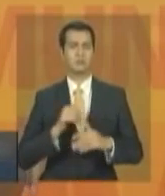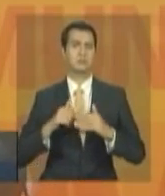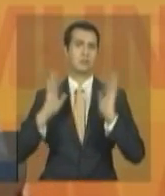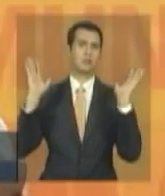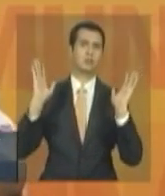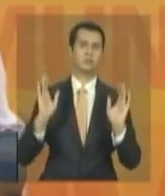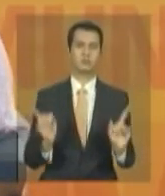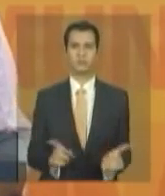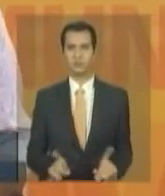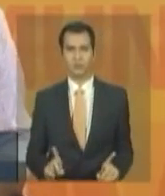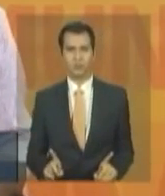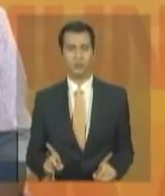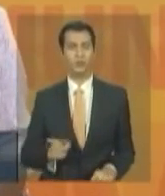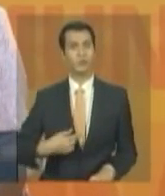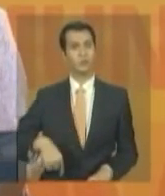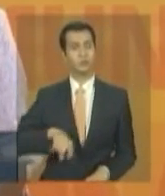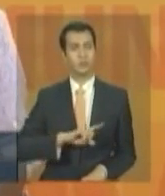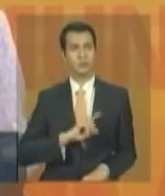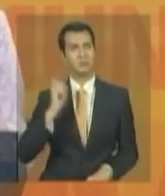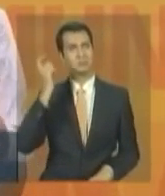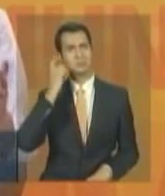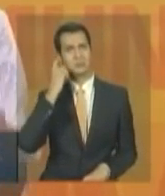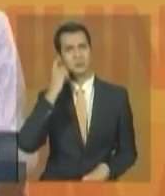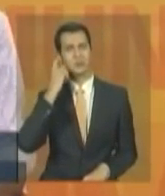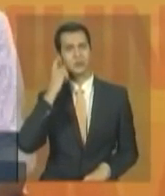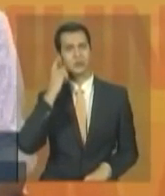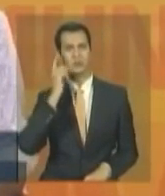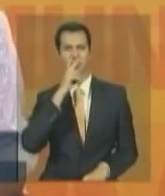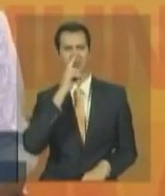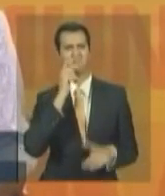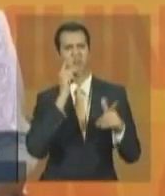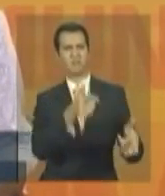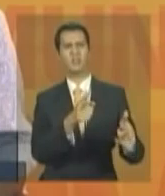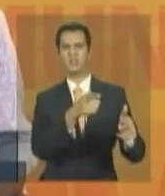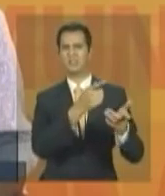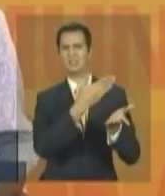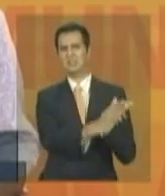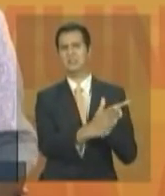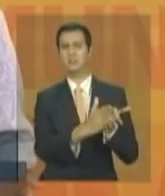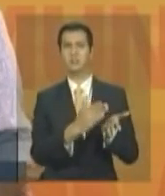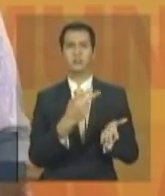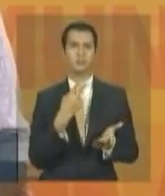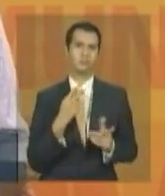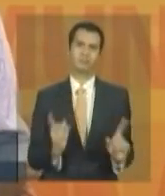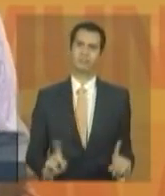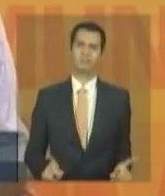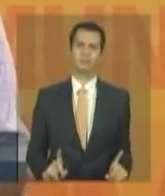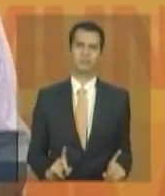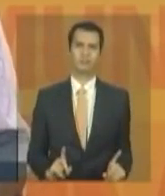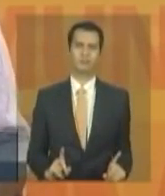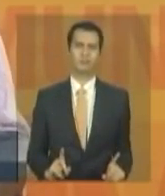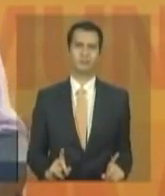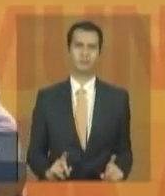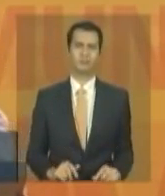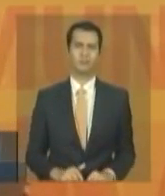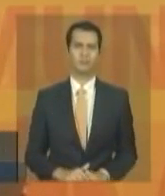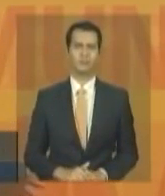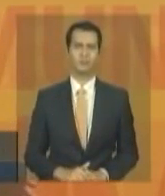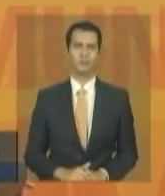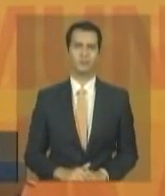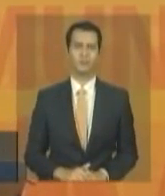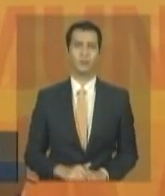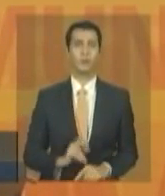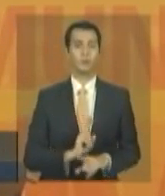renunciar, nem que nós vamos condenar as pessoas a não ter mais perspectivas.